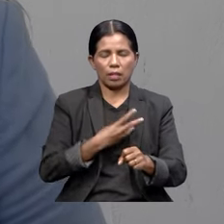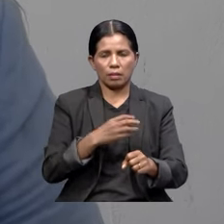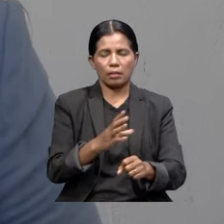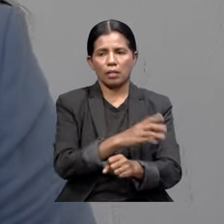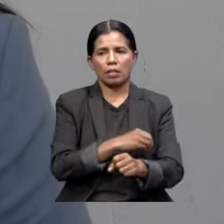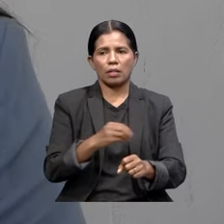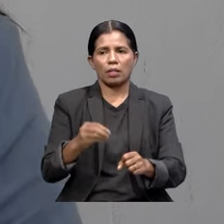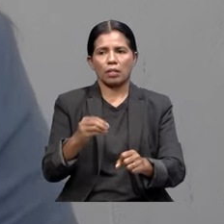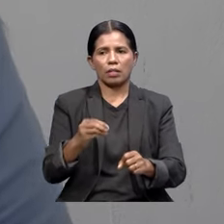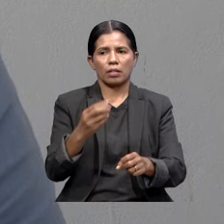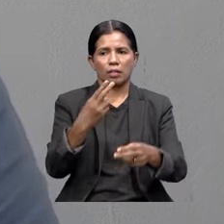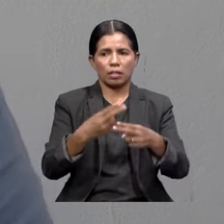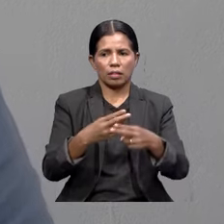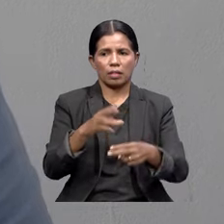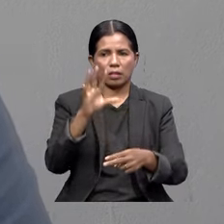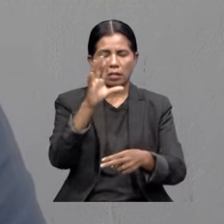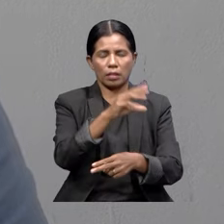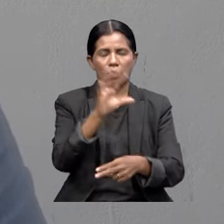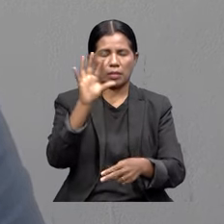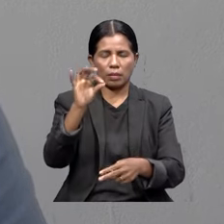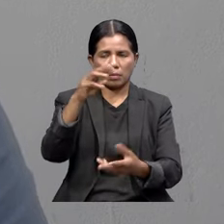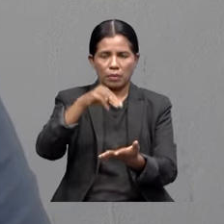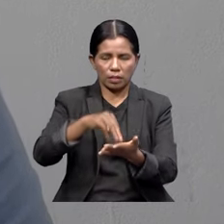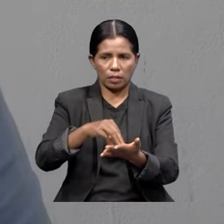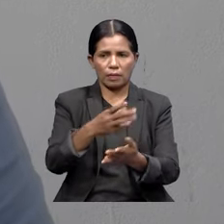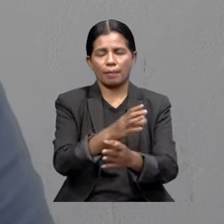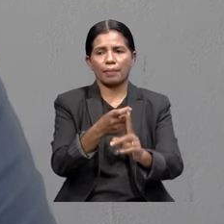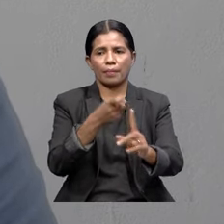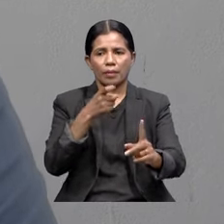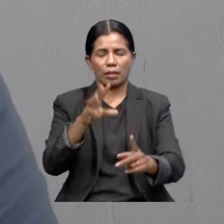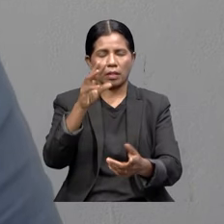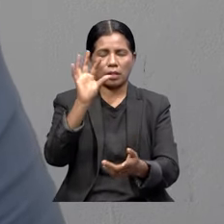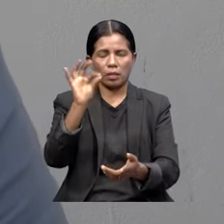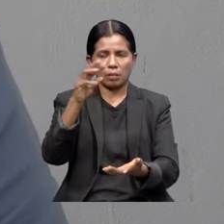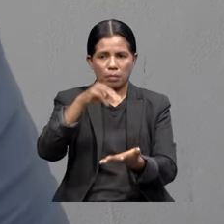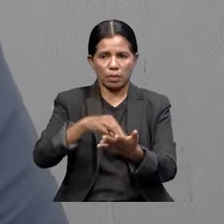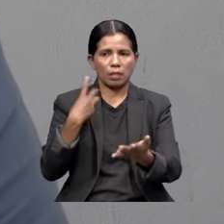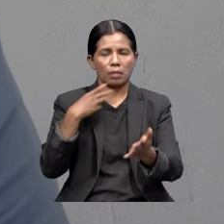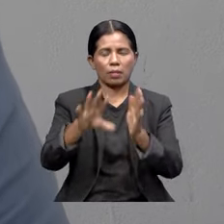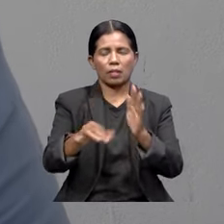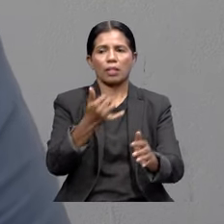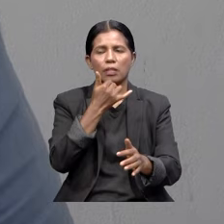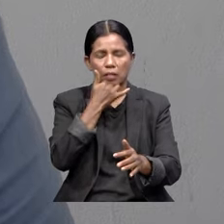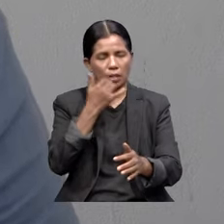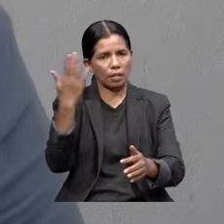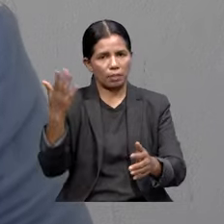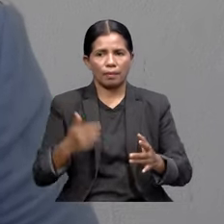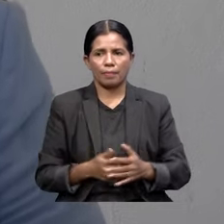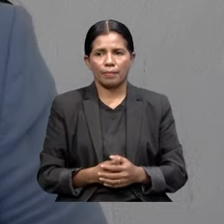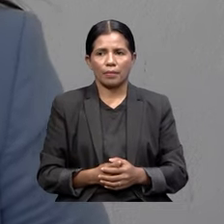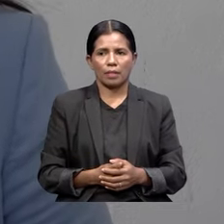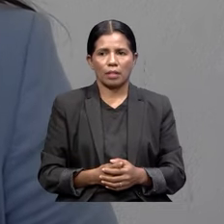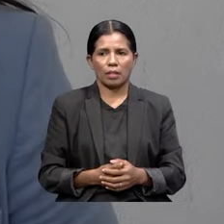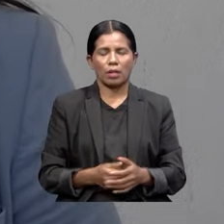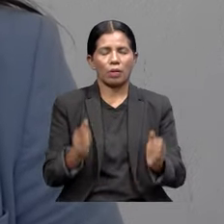a mim verifica na nominal 9 milhões. O se 9 milhões, 9 milhões de rasik, a mim reta irregular ir na ba. Então,